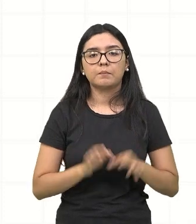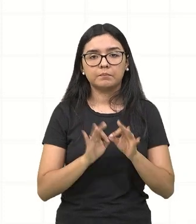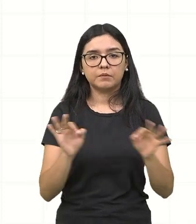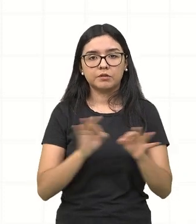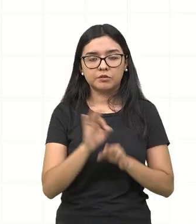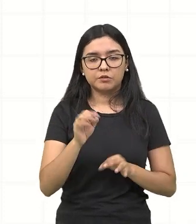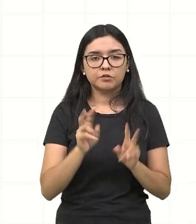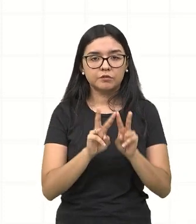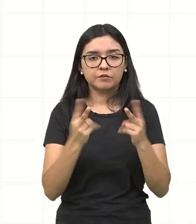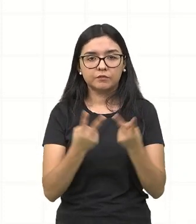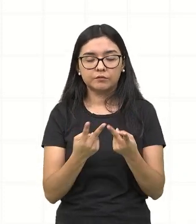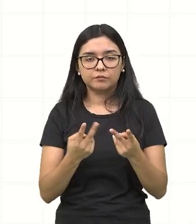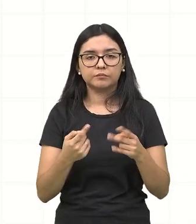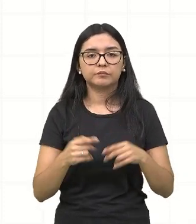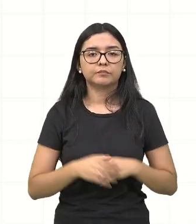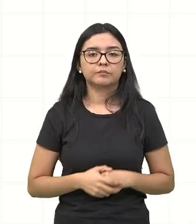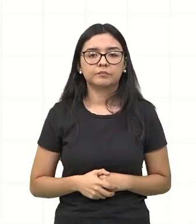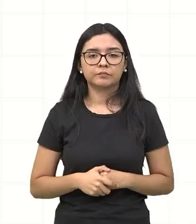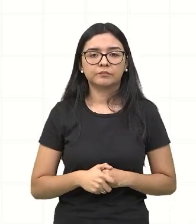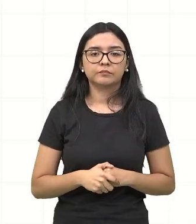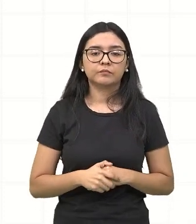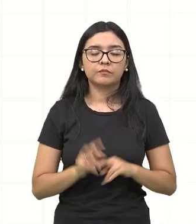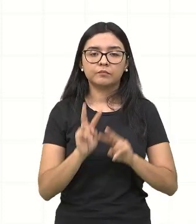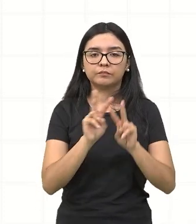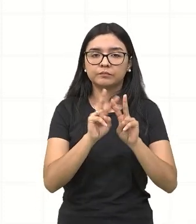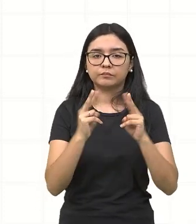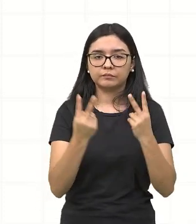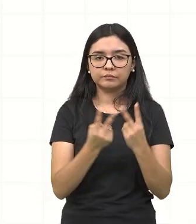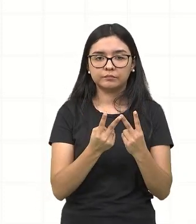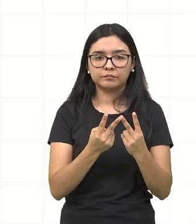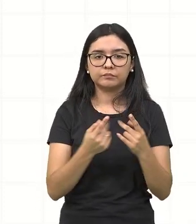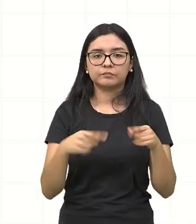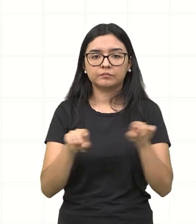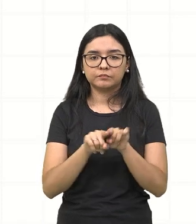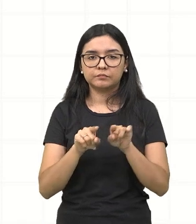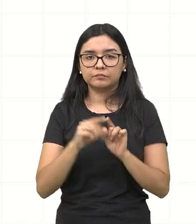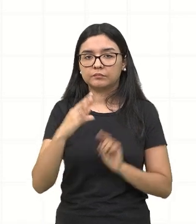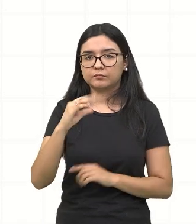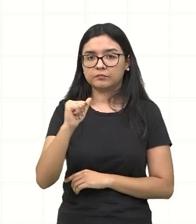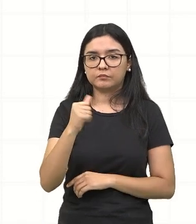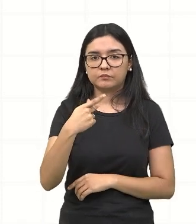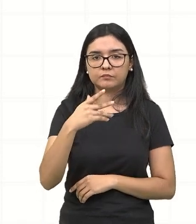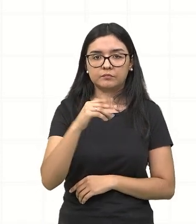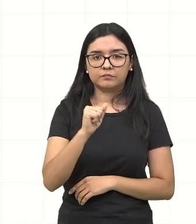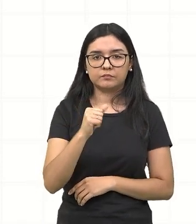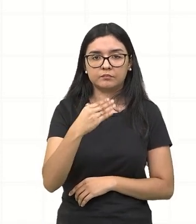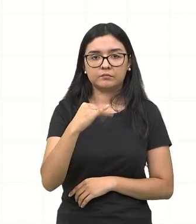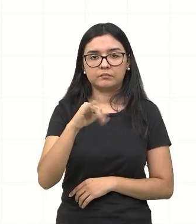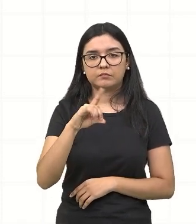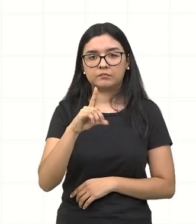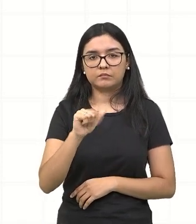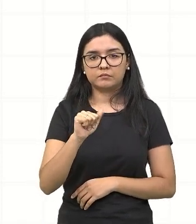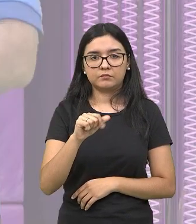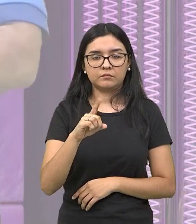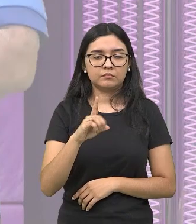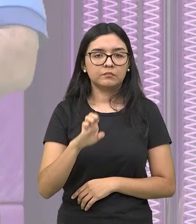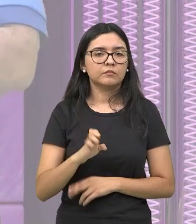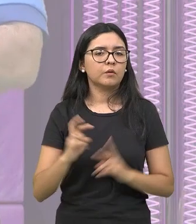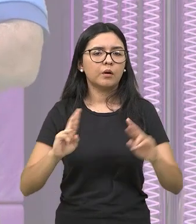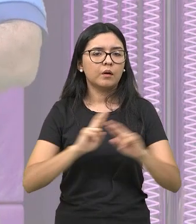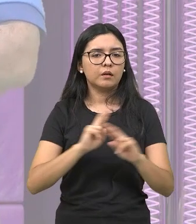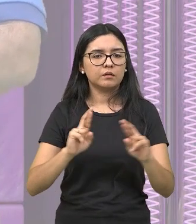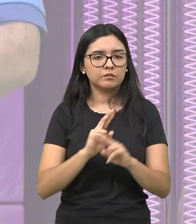bom? Nós vamos abordar a ideia de medida de volume e capacidade, a relação existente entre essas duas medidas,